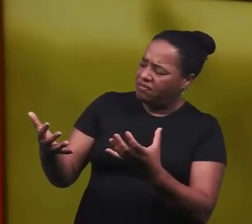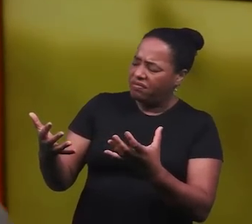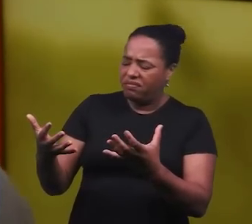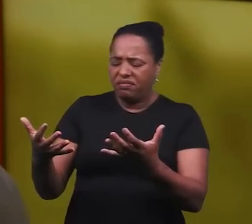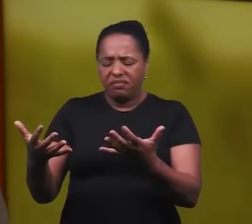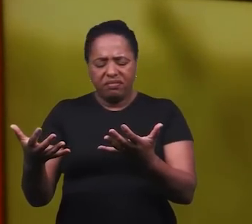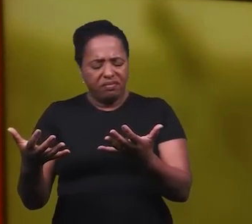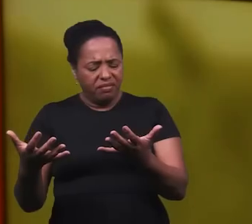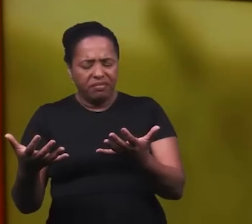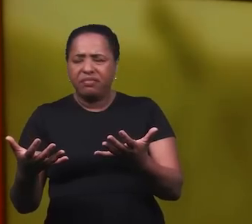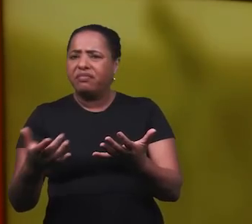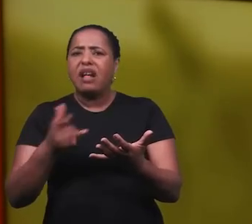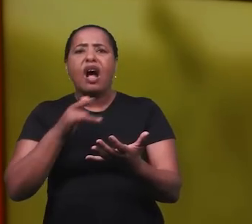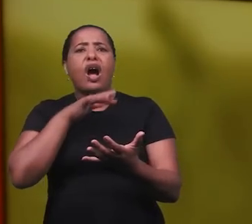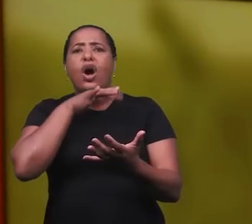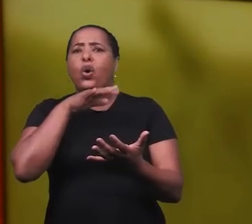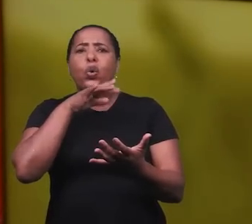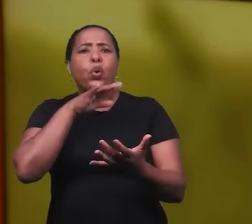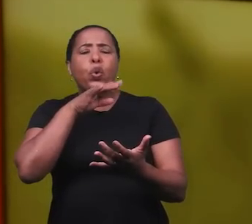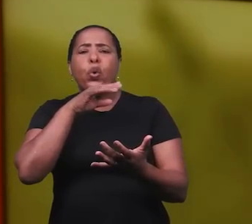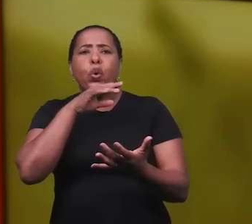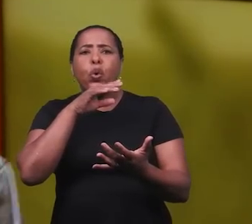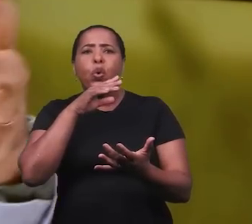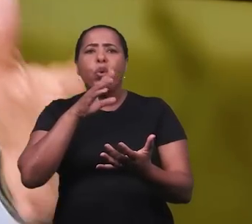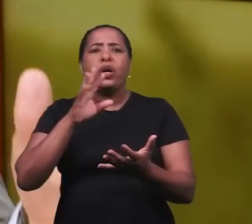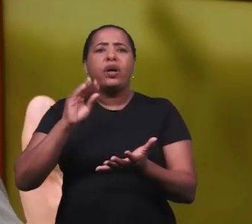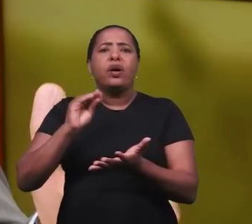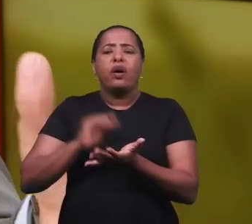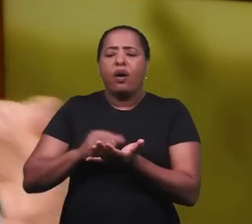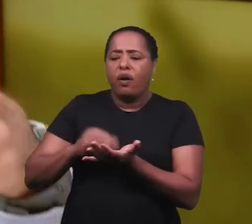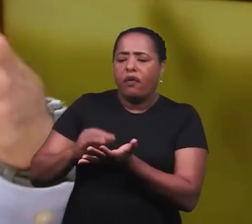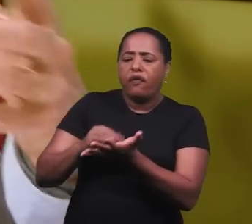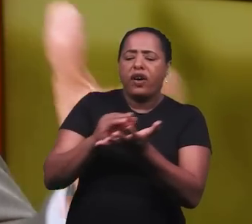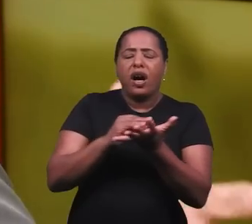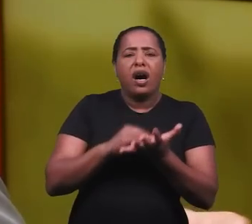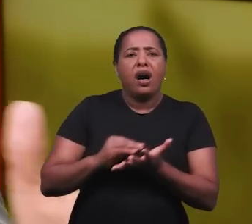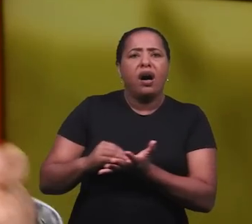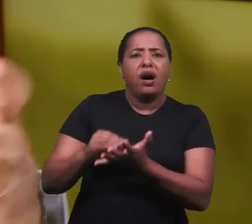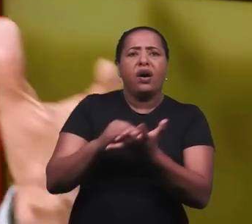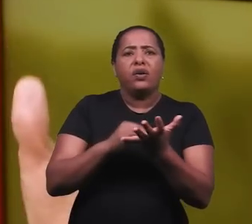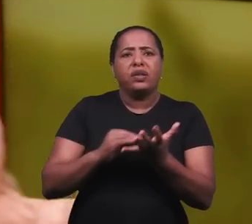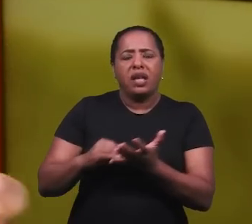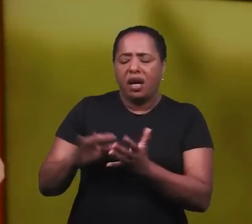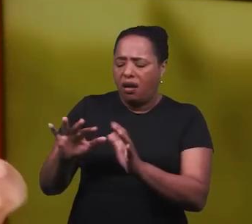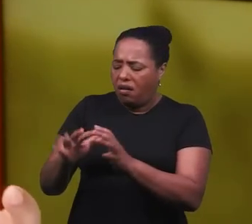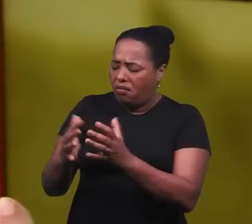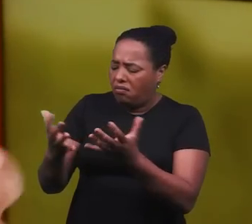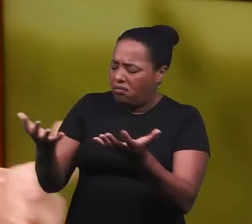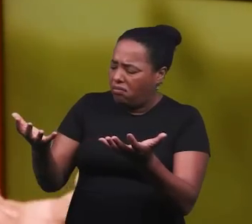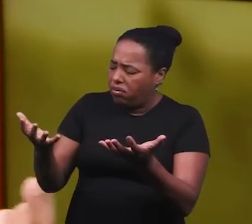abrir, você deixa ela amadurecendo fora, sem os nutrientes, sem toda